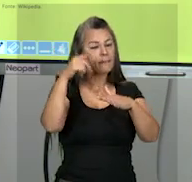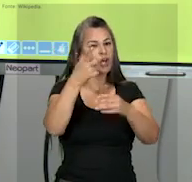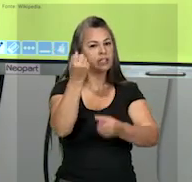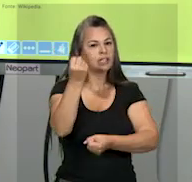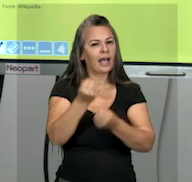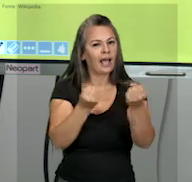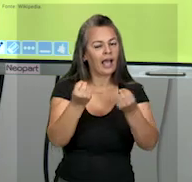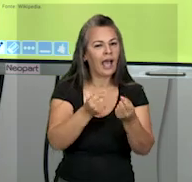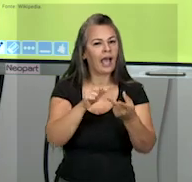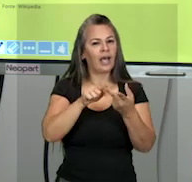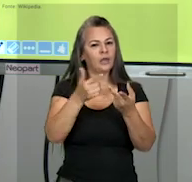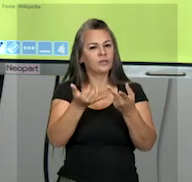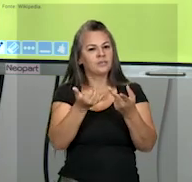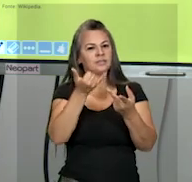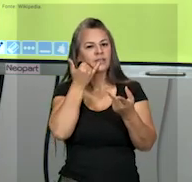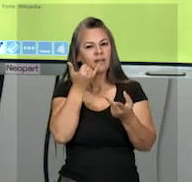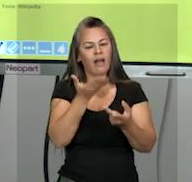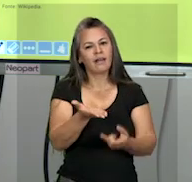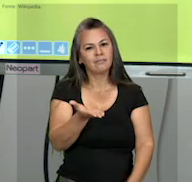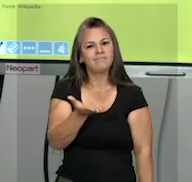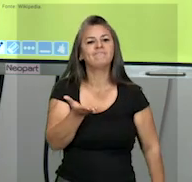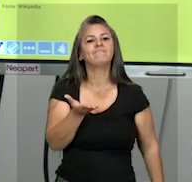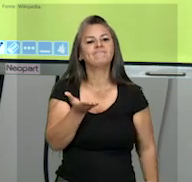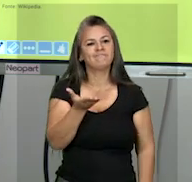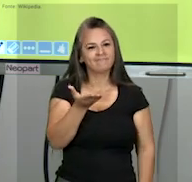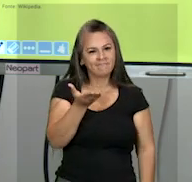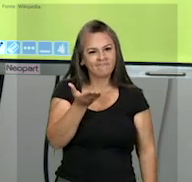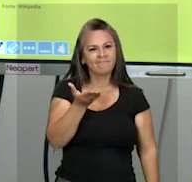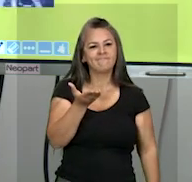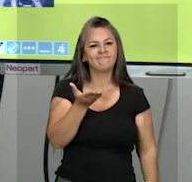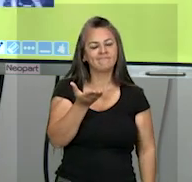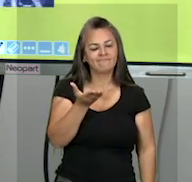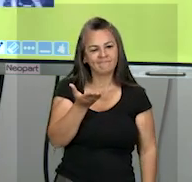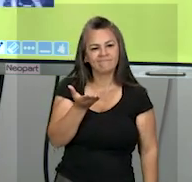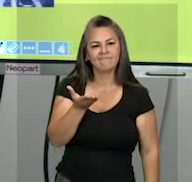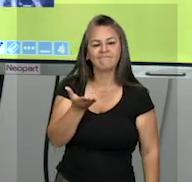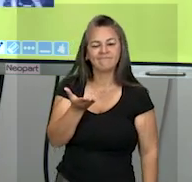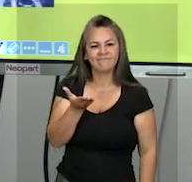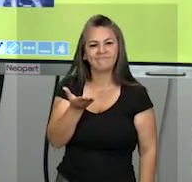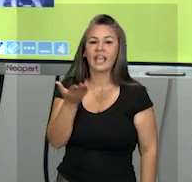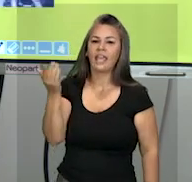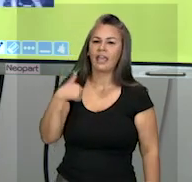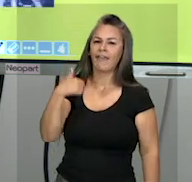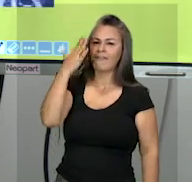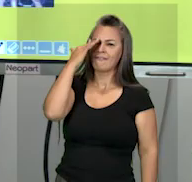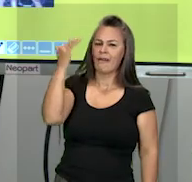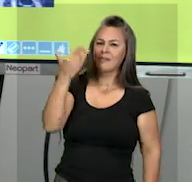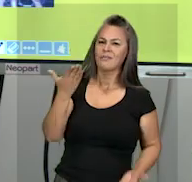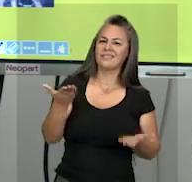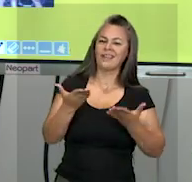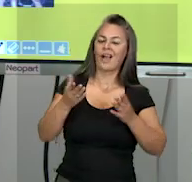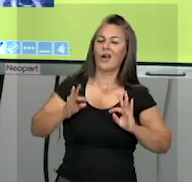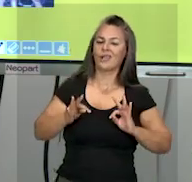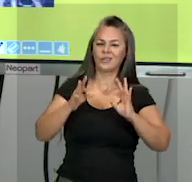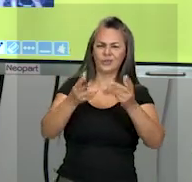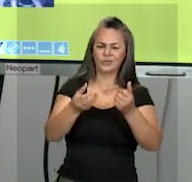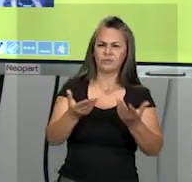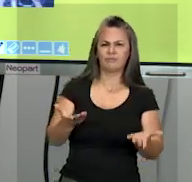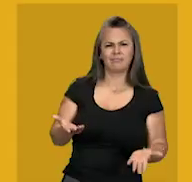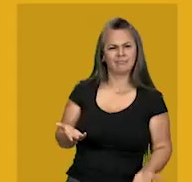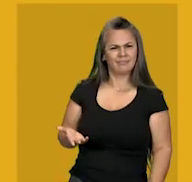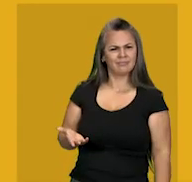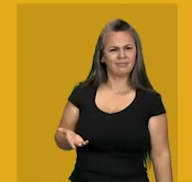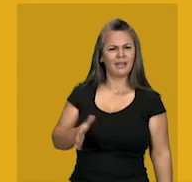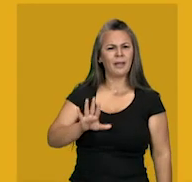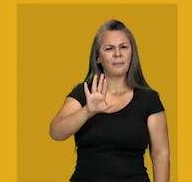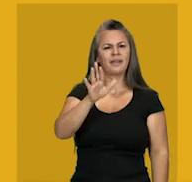específico da Coreia do Sul, que vários de vocês já devem ter ouvido falar, que é o K-pop. às vezes a gente fala assim, não, mas qual que é a importância